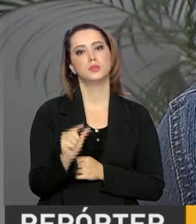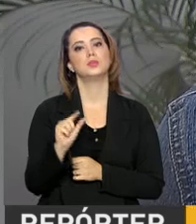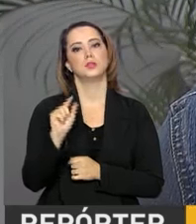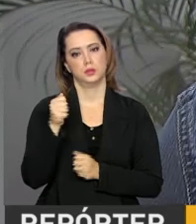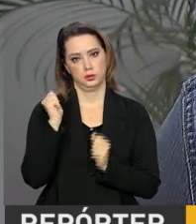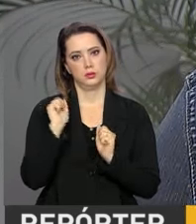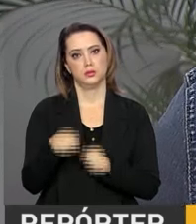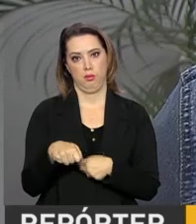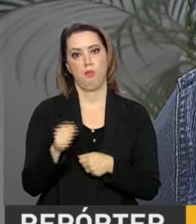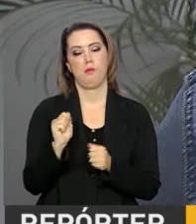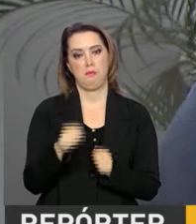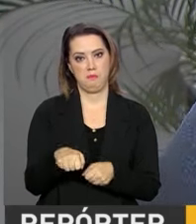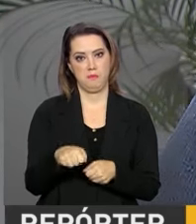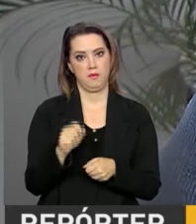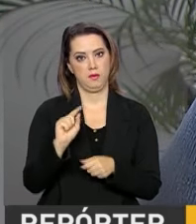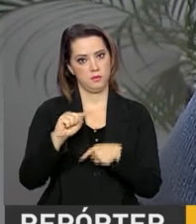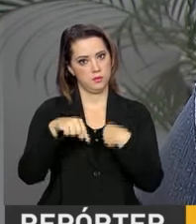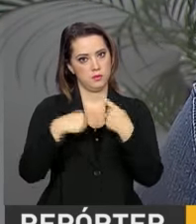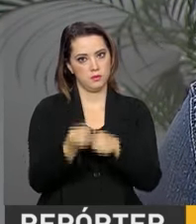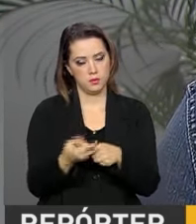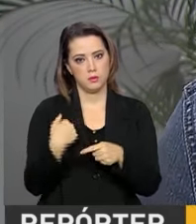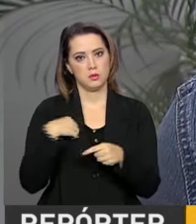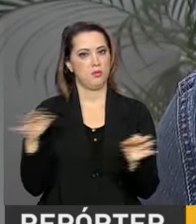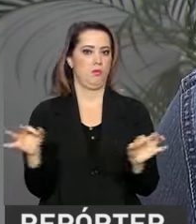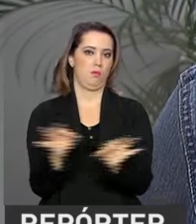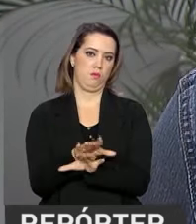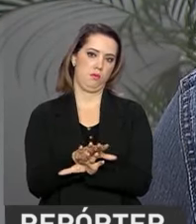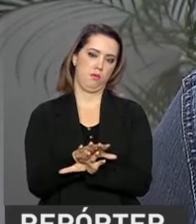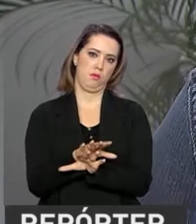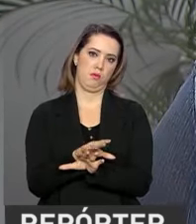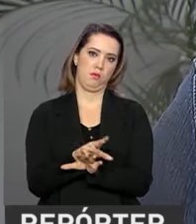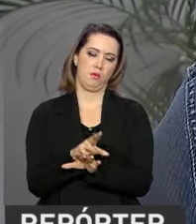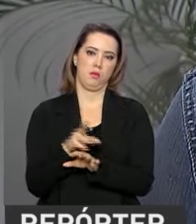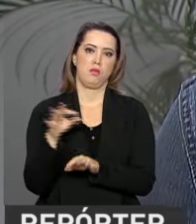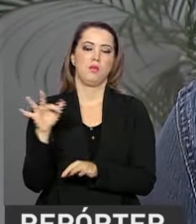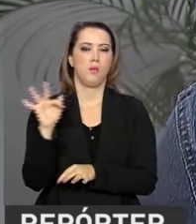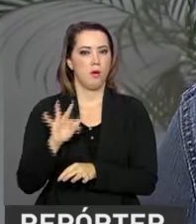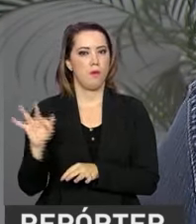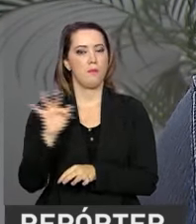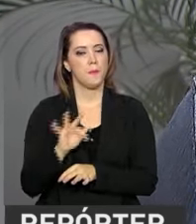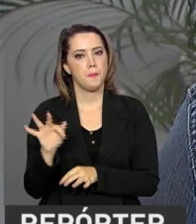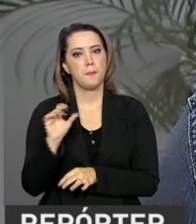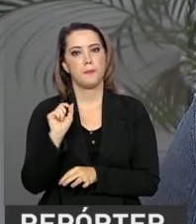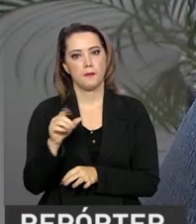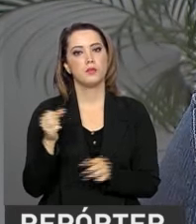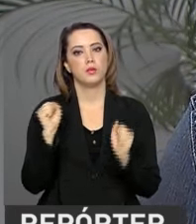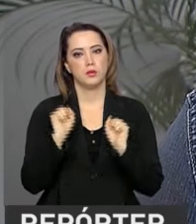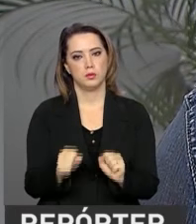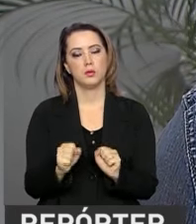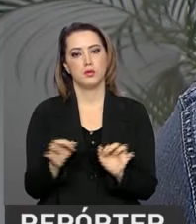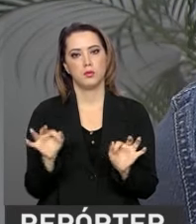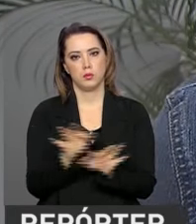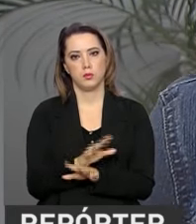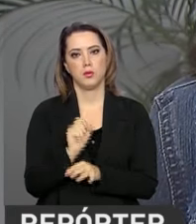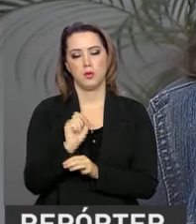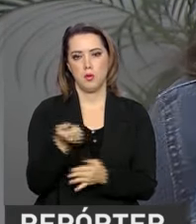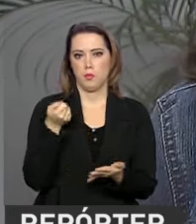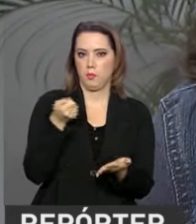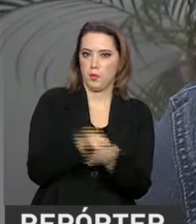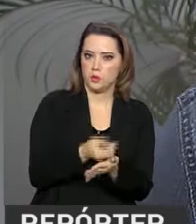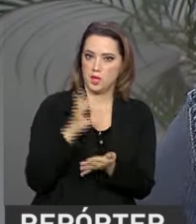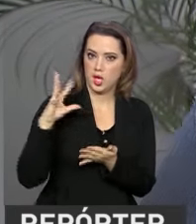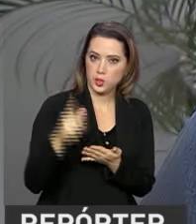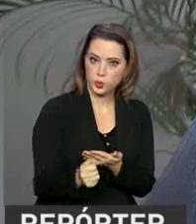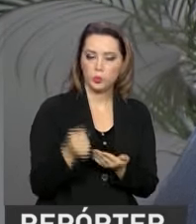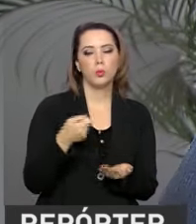para a gente, depois que eu me formar, por exemplo, tem a chance de eu quitar a minha faculdade de uma vez, assim, quitar a dívida, então